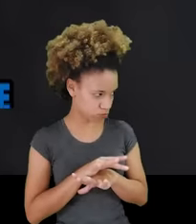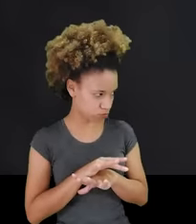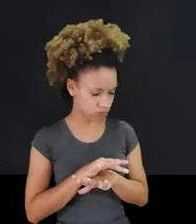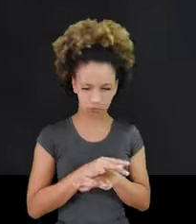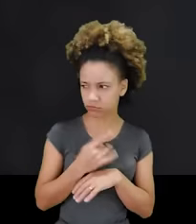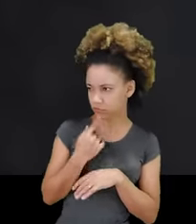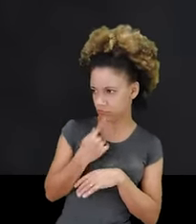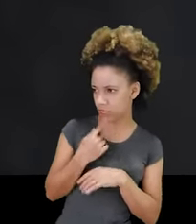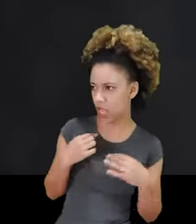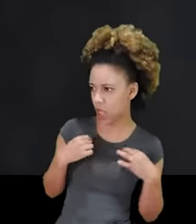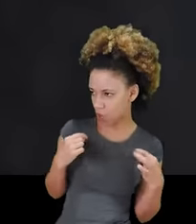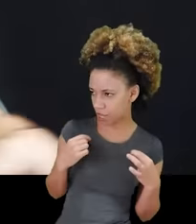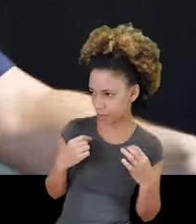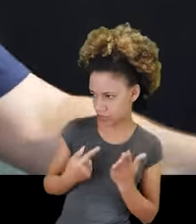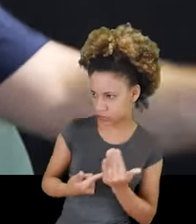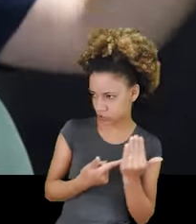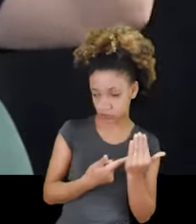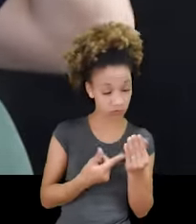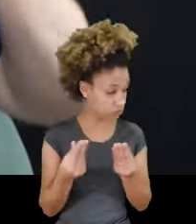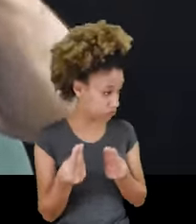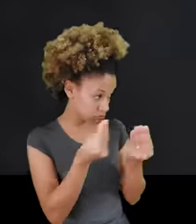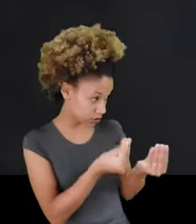isso. Essa é uma camisa... Pega.